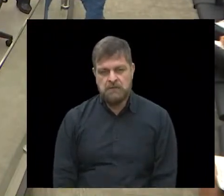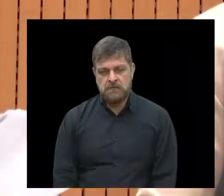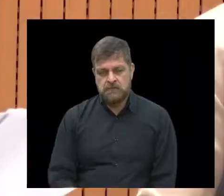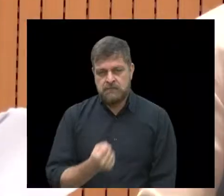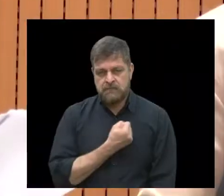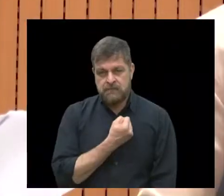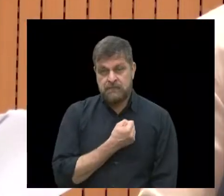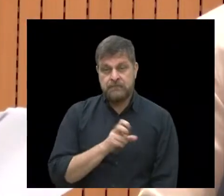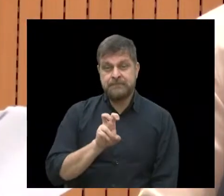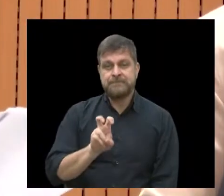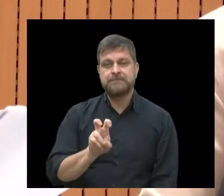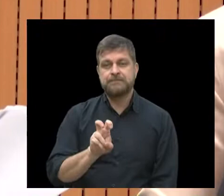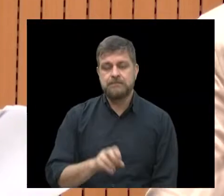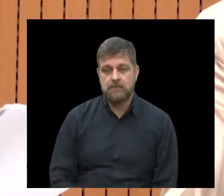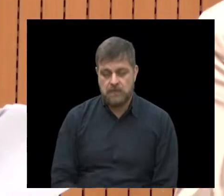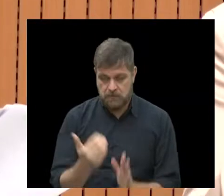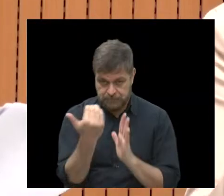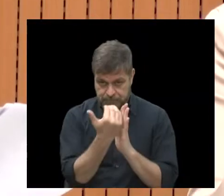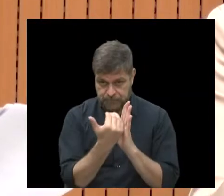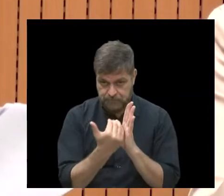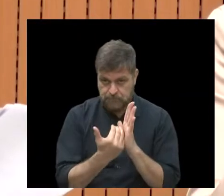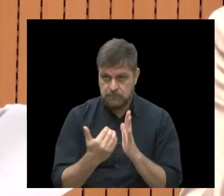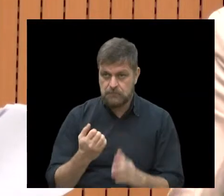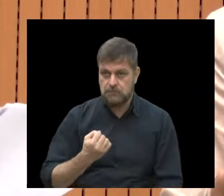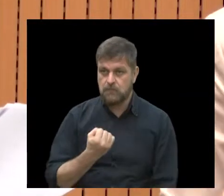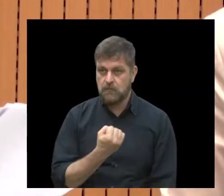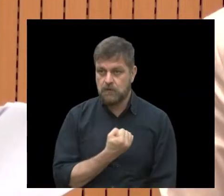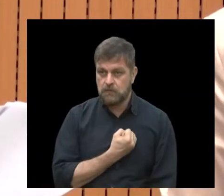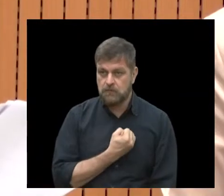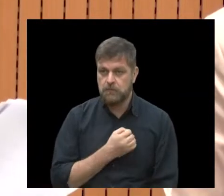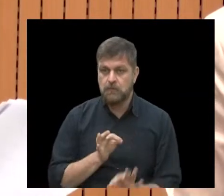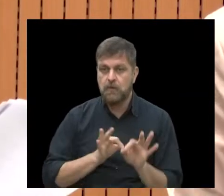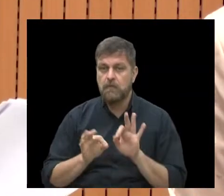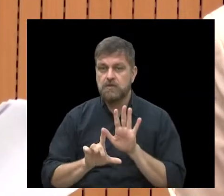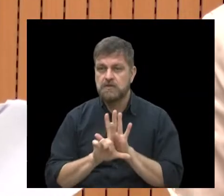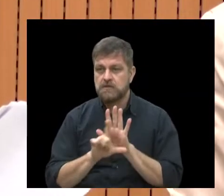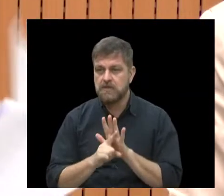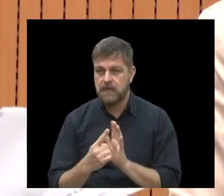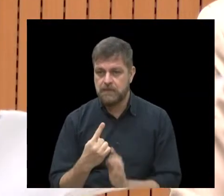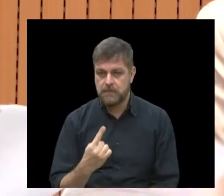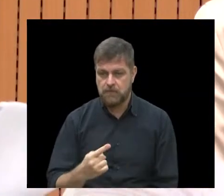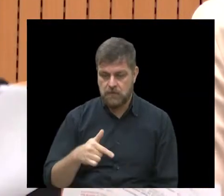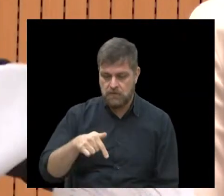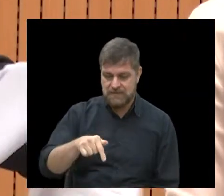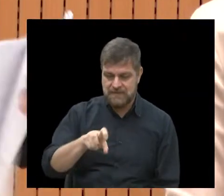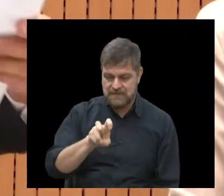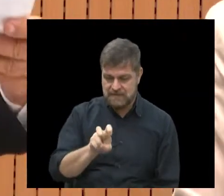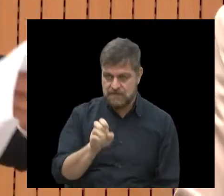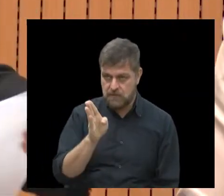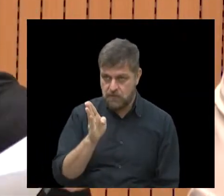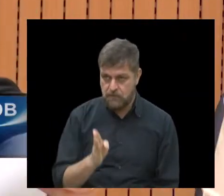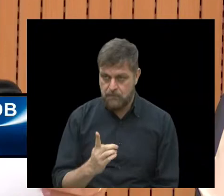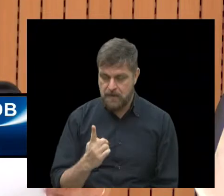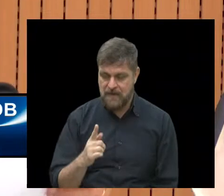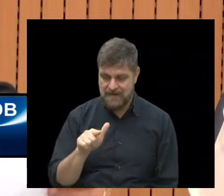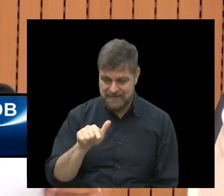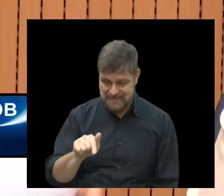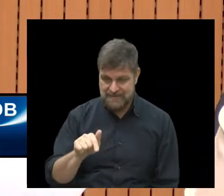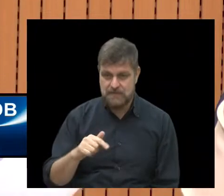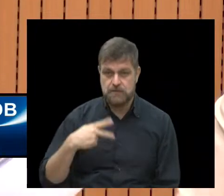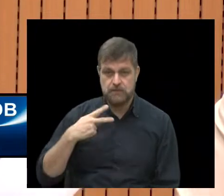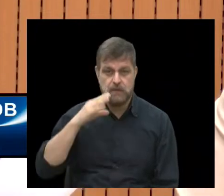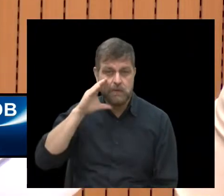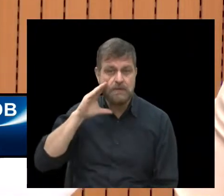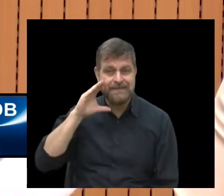Item 5, incluído na pauta nos termos do artigo 144 do regime interno, mediante requerimento 490/19. Quinto, primeira discussão